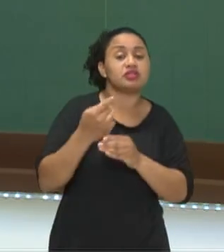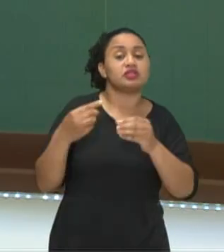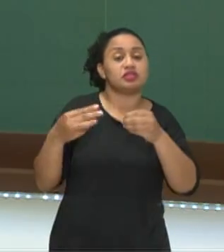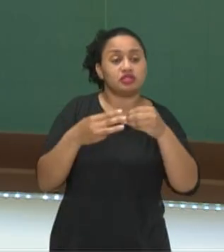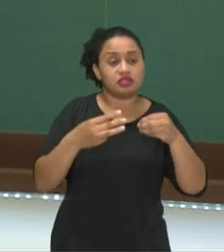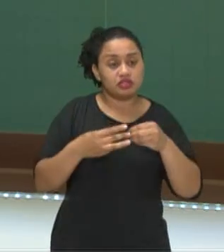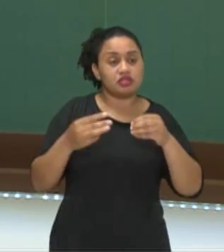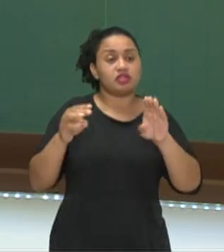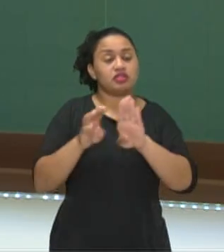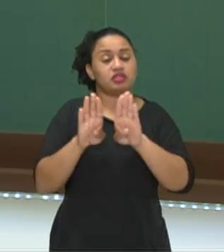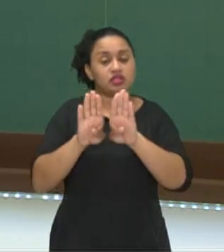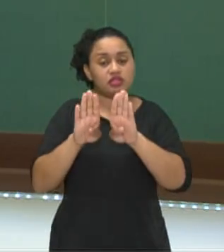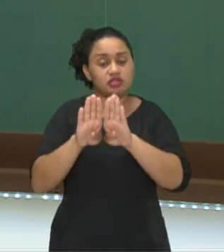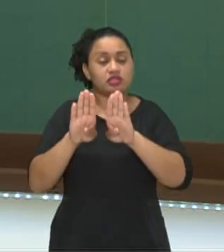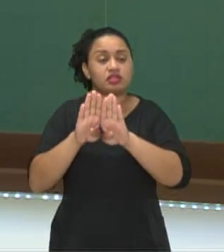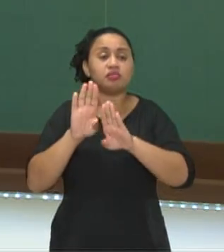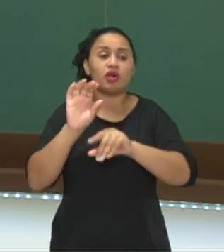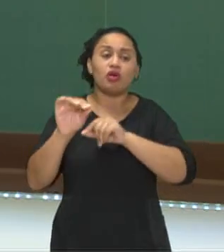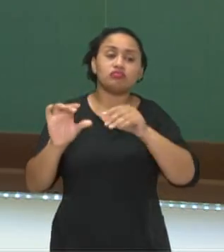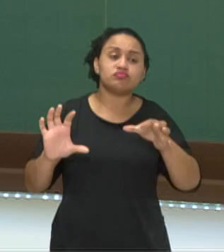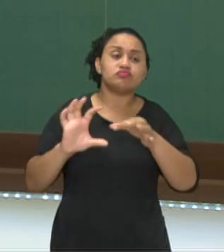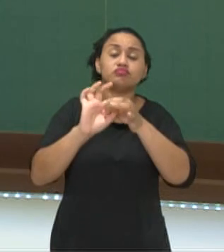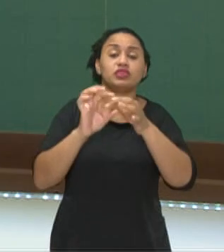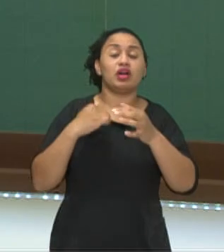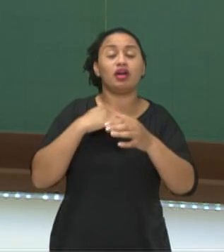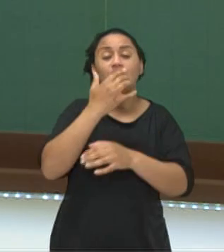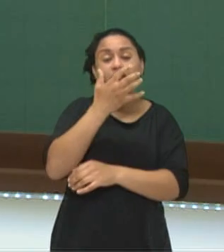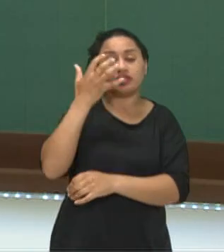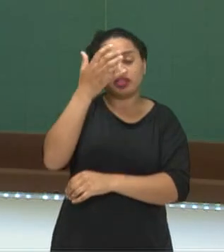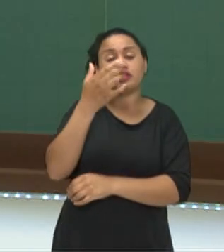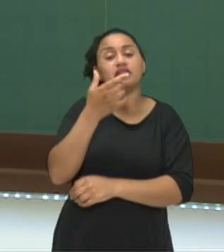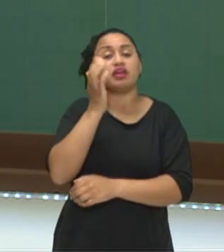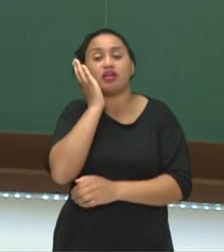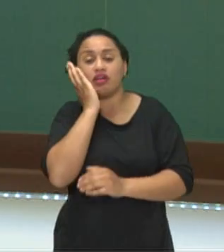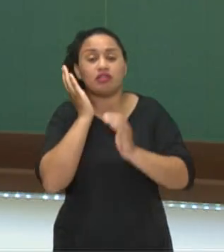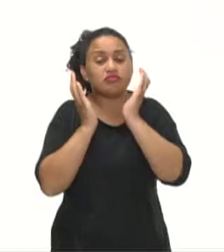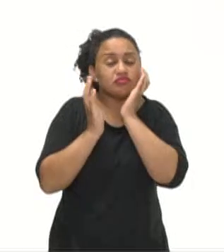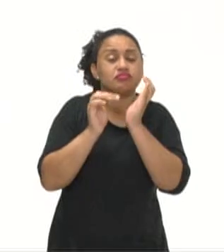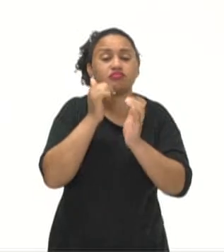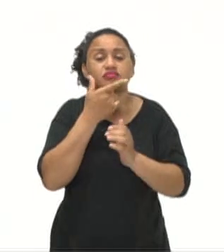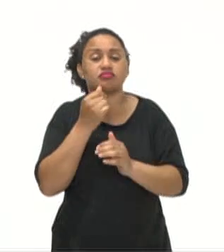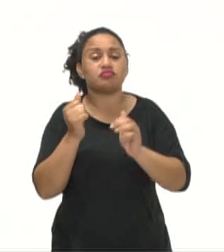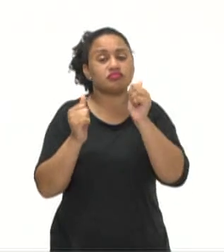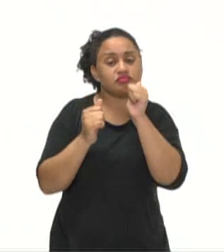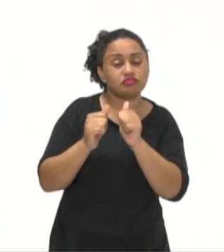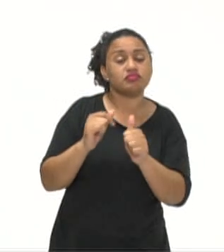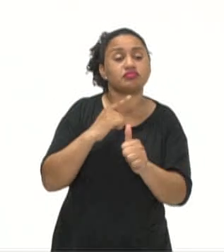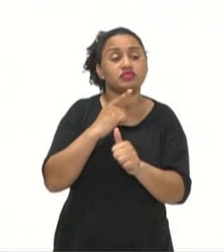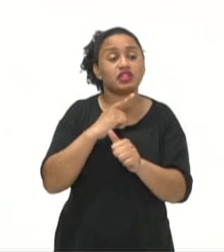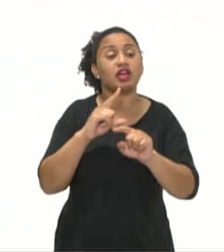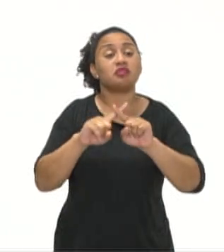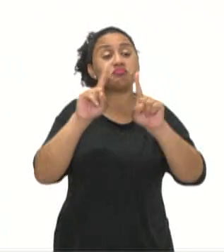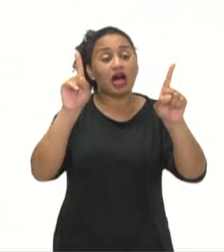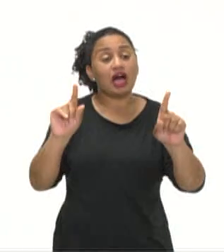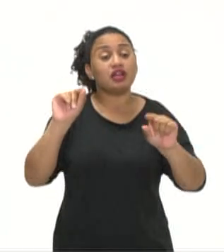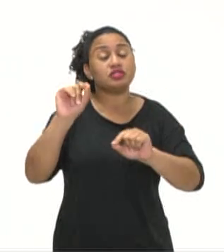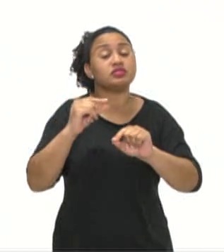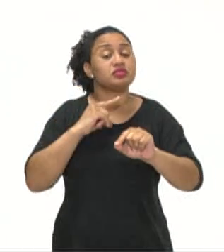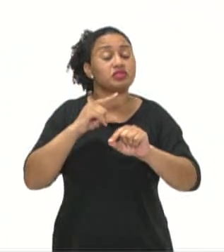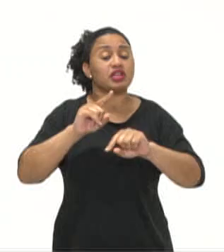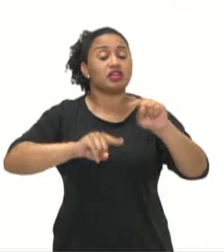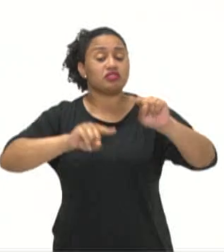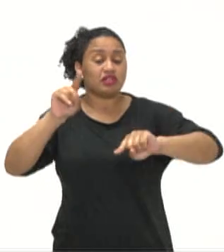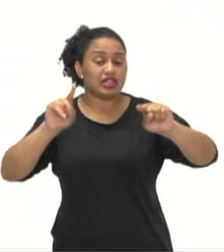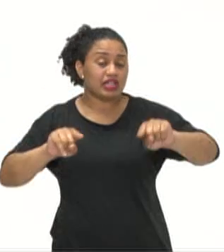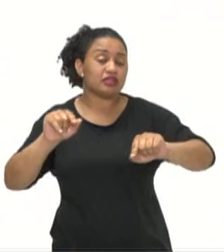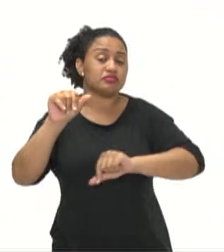tem a questão da cópula, da atração da fêmea, do macho, mas ela tem em compensação uma alta